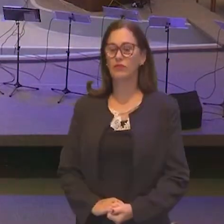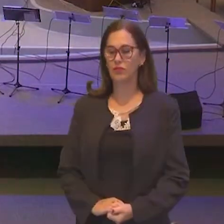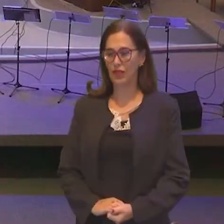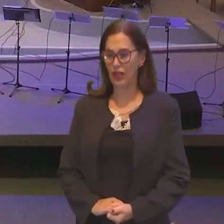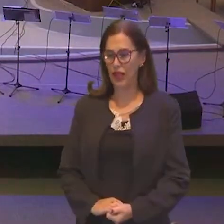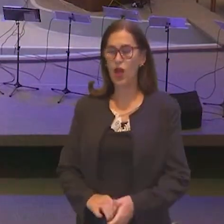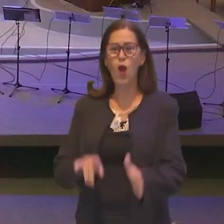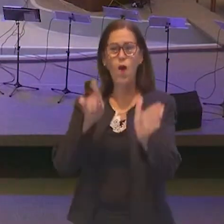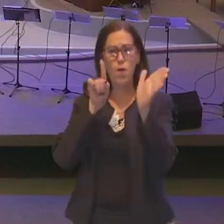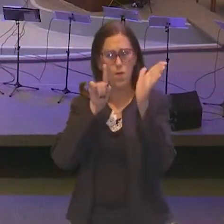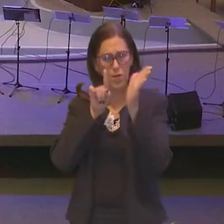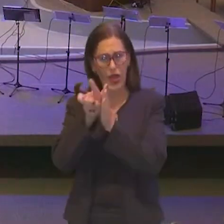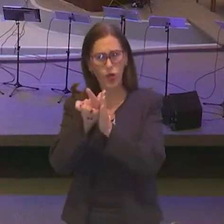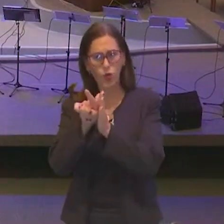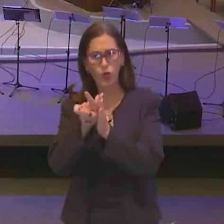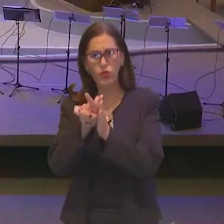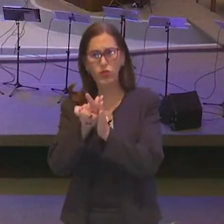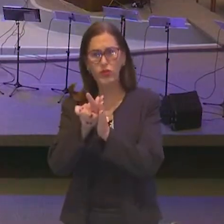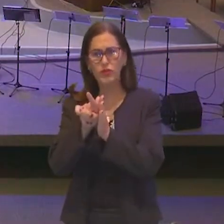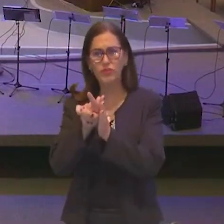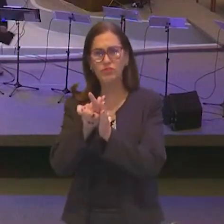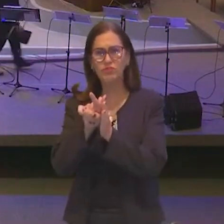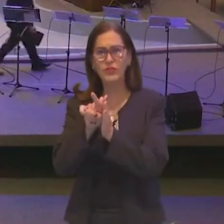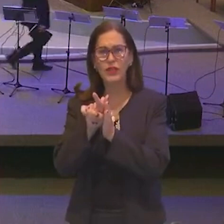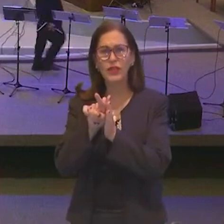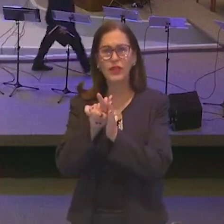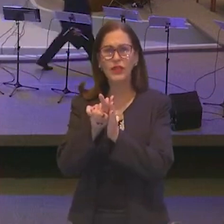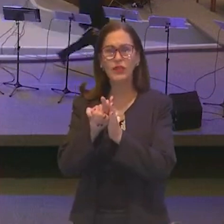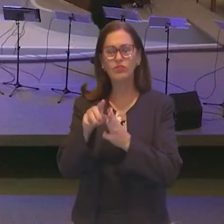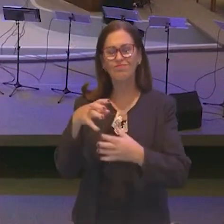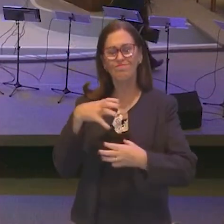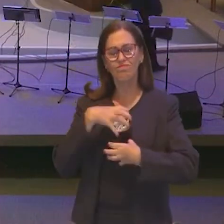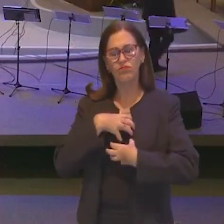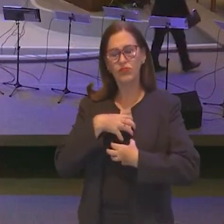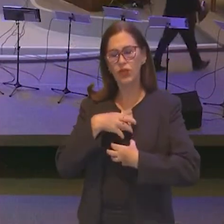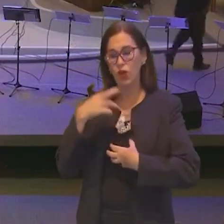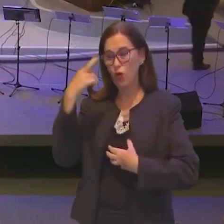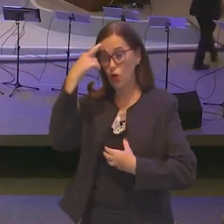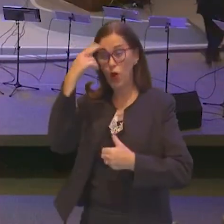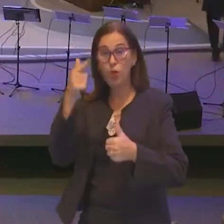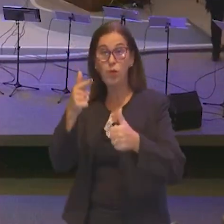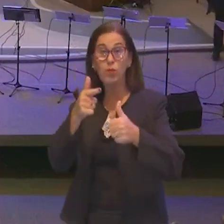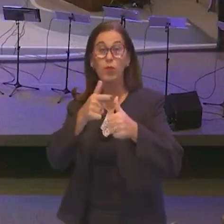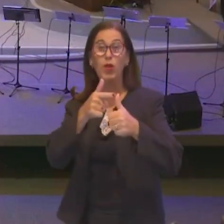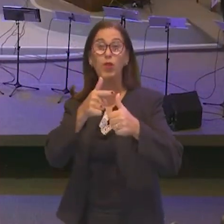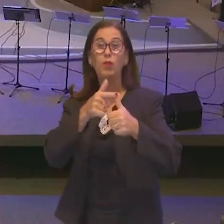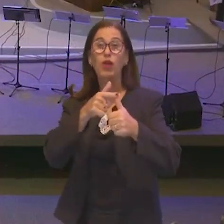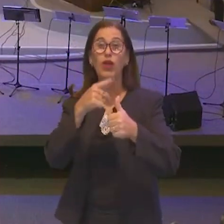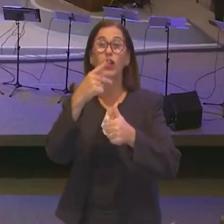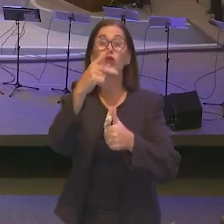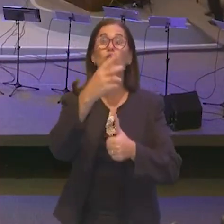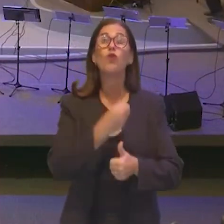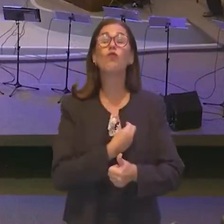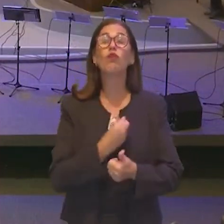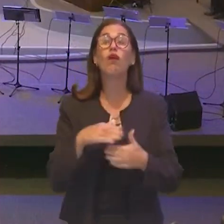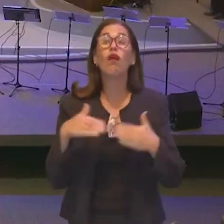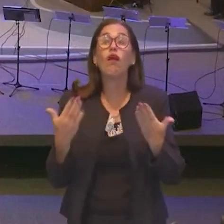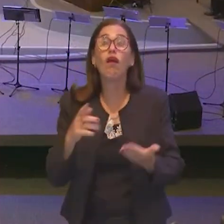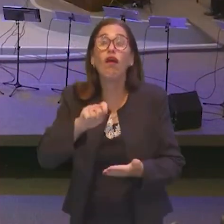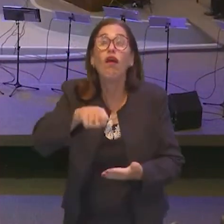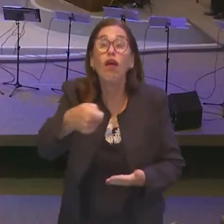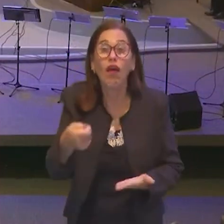Esta é uma pergunta que nos leva a algumas reflexões. Quem é o primeiro em sua vida? Quem